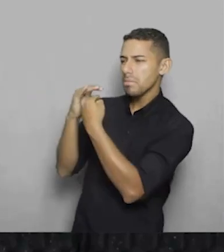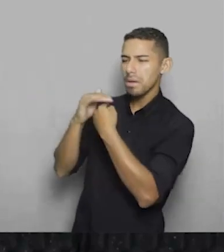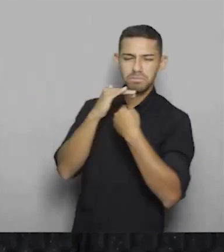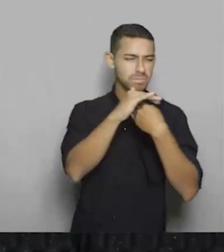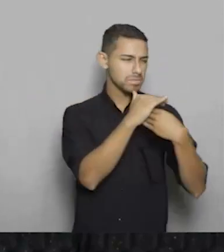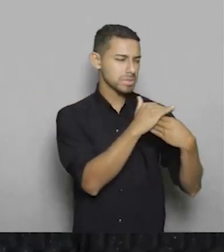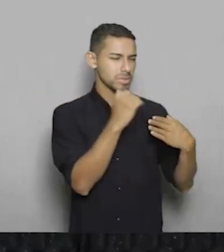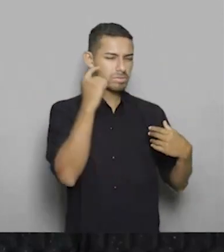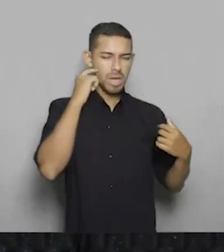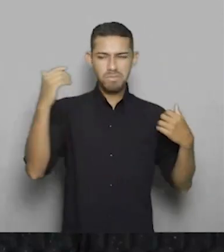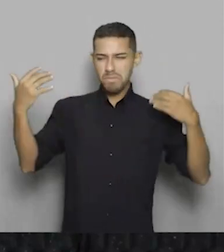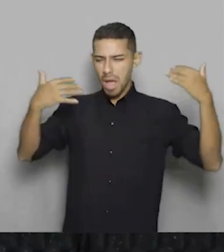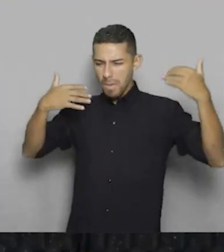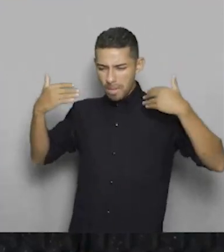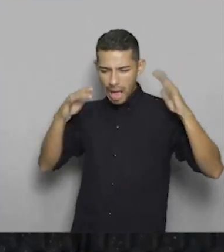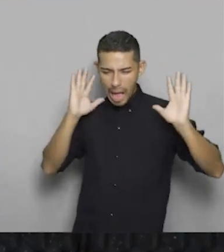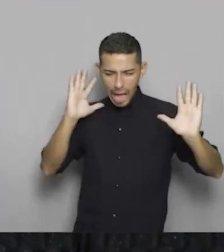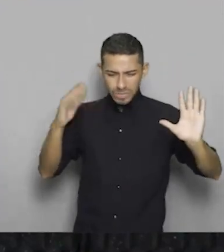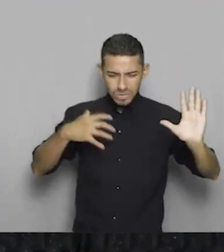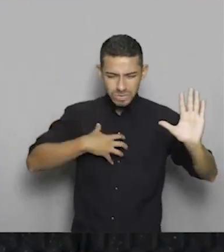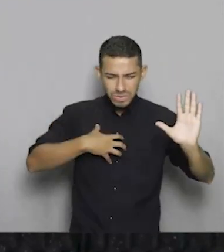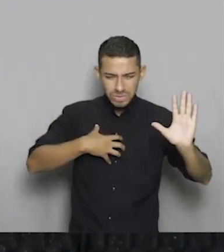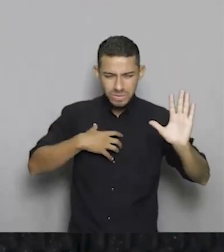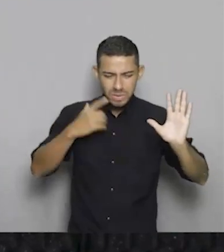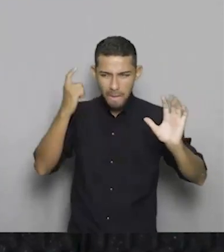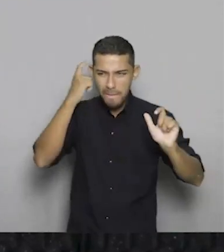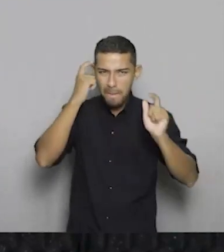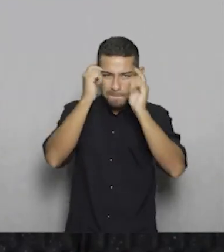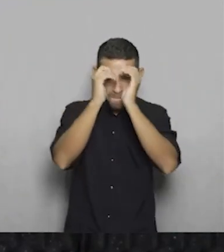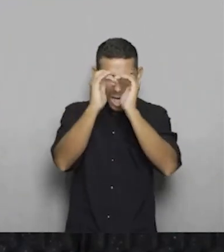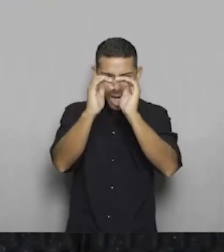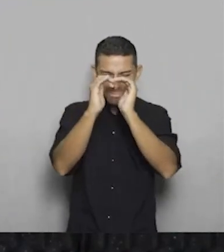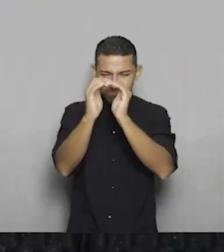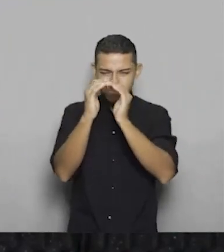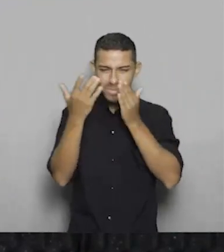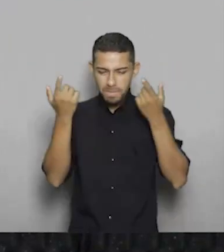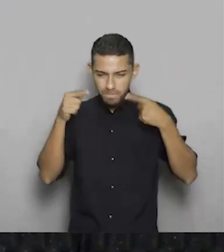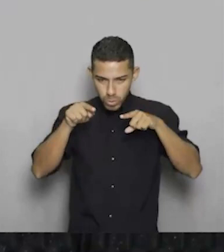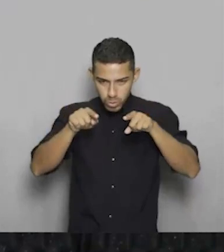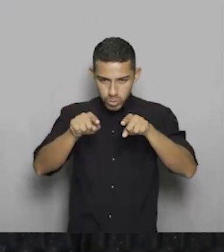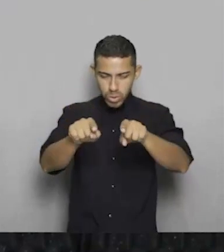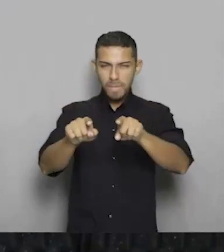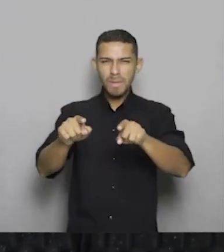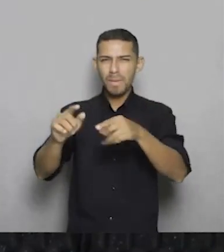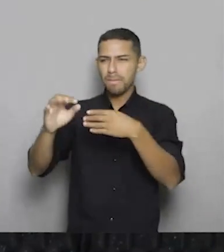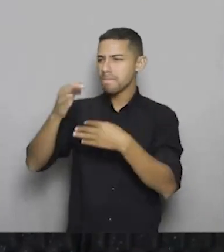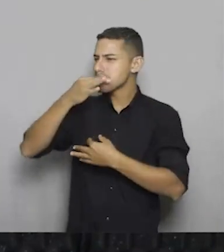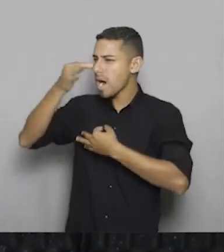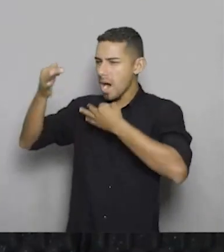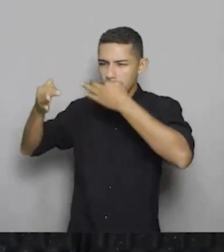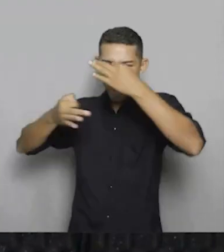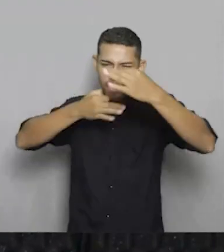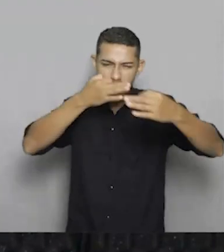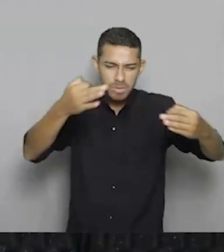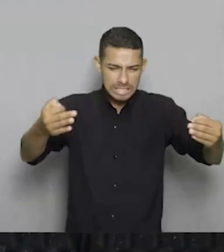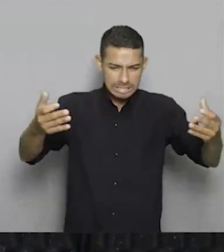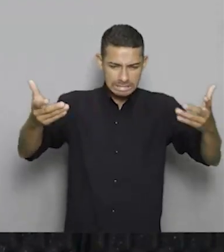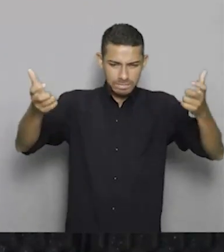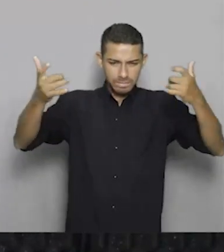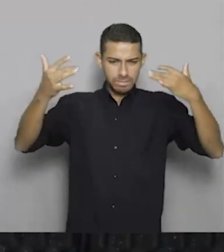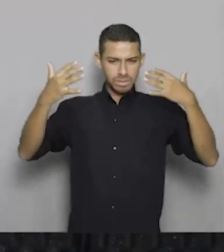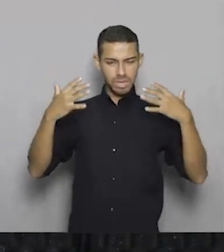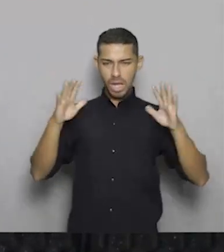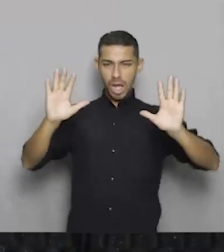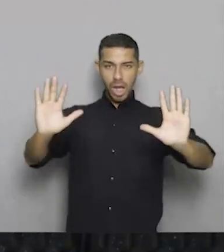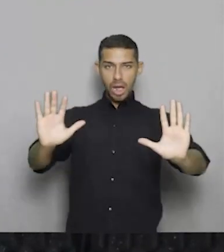com que o meu pensamento fique estável. Mas, com tantas opiniões, não há uma